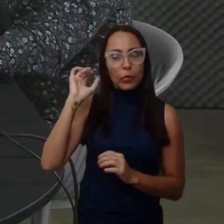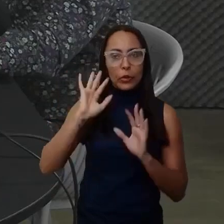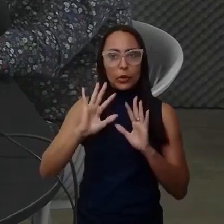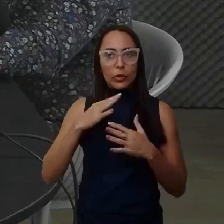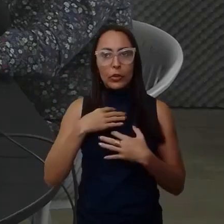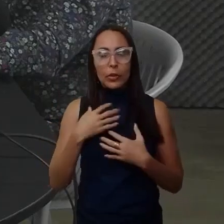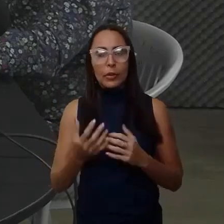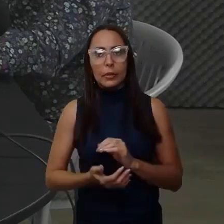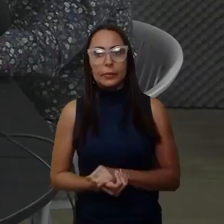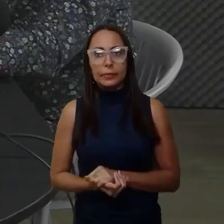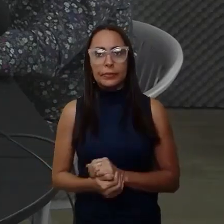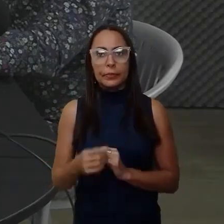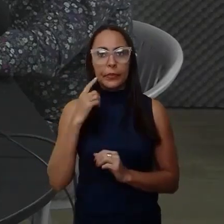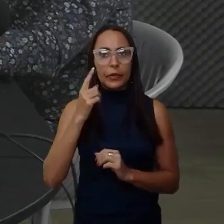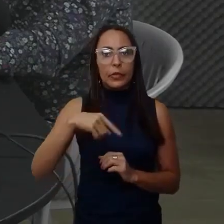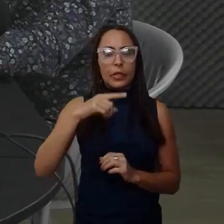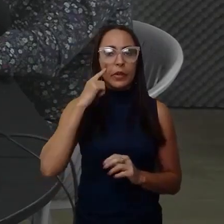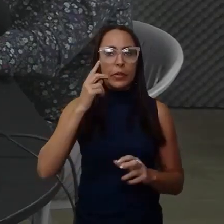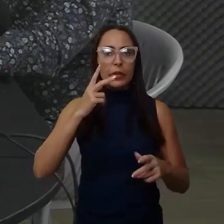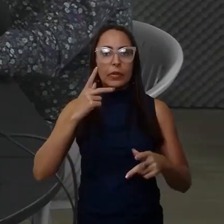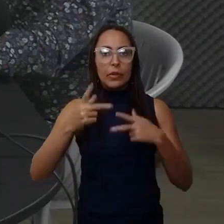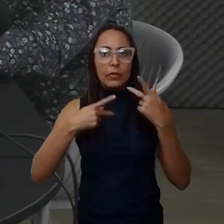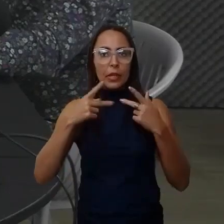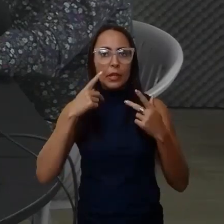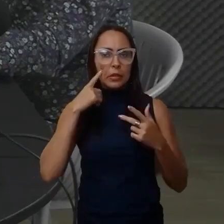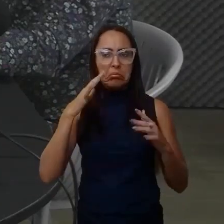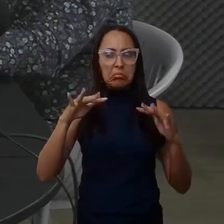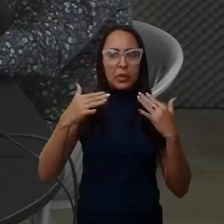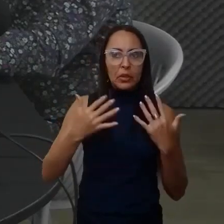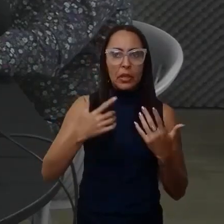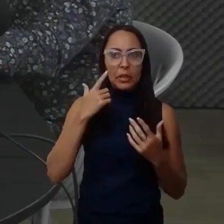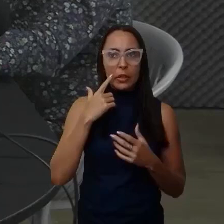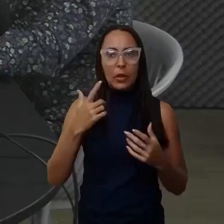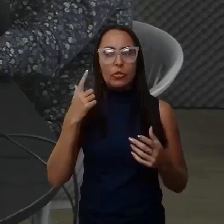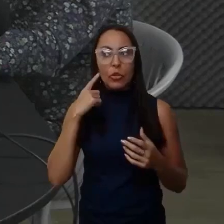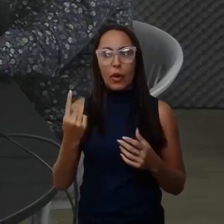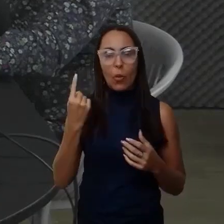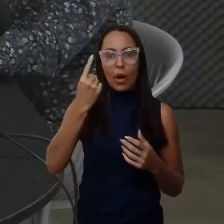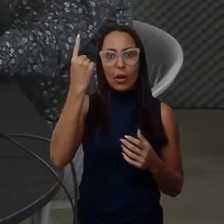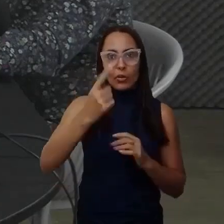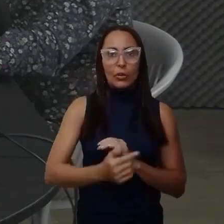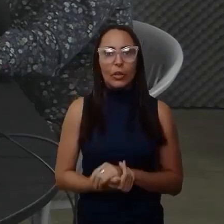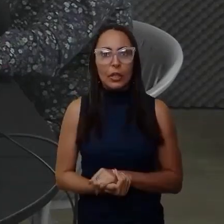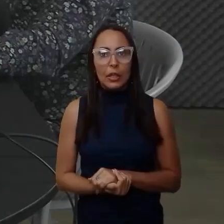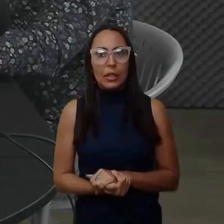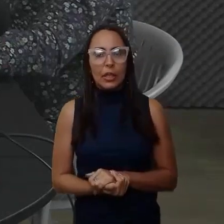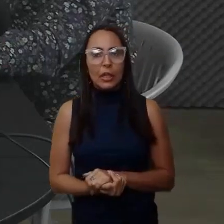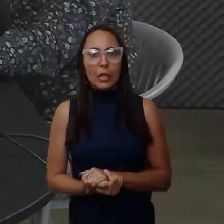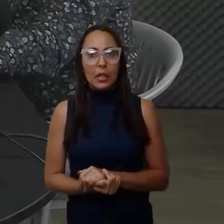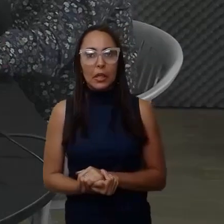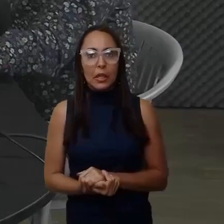com fone. Você, no dia a dia, você vai falando, né? Não presta muita atenção. Eu acho que eu falo alto, porque eu tenho um tom de voz alto. Aí, na hora de falar, né? Você